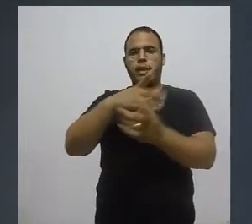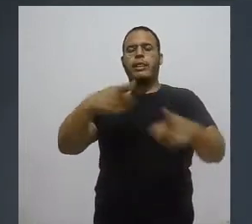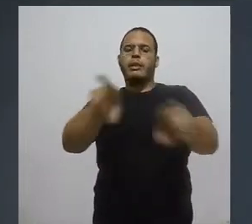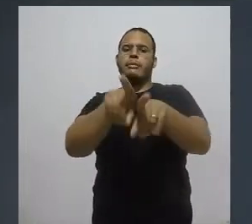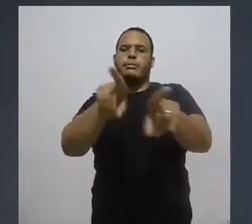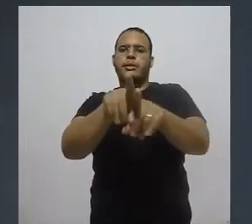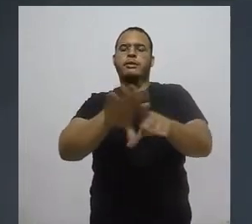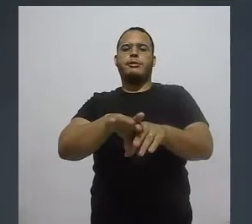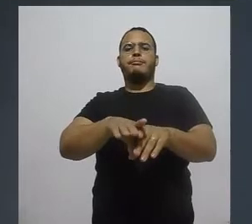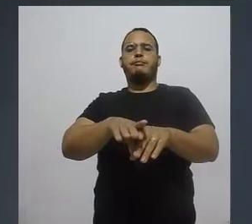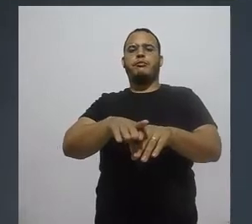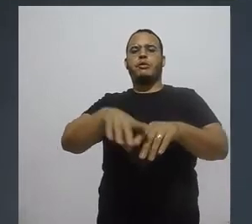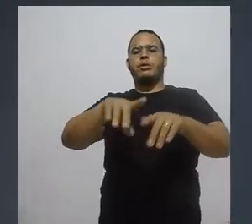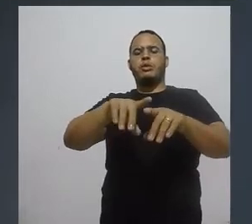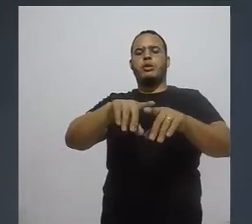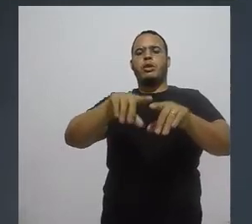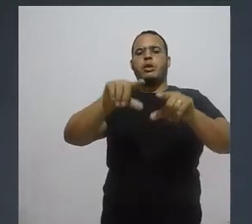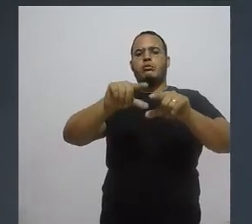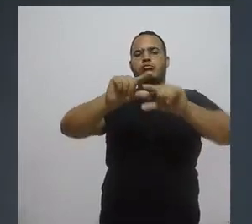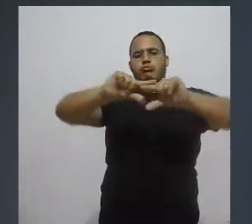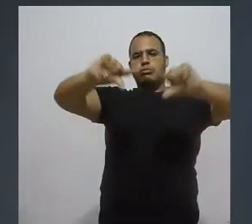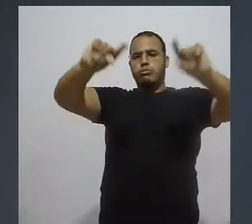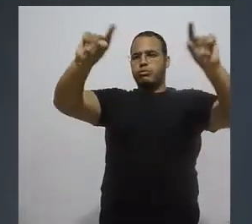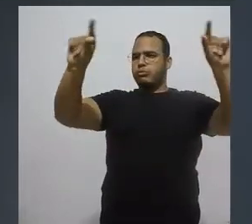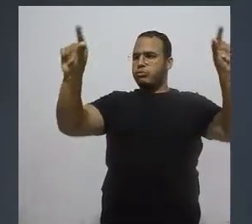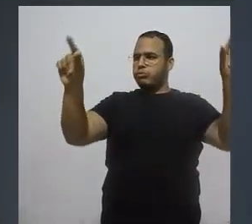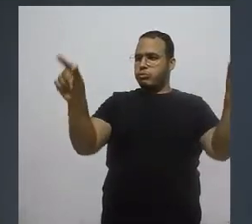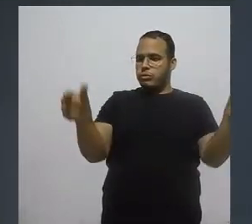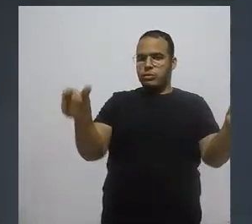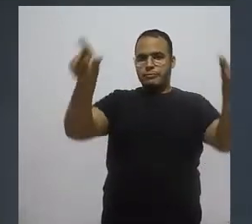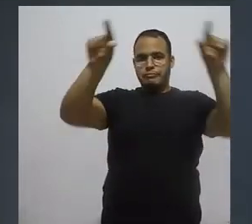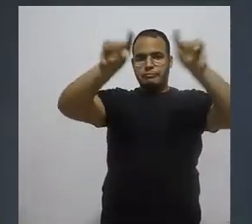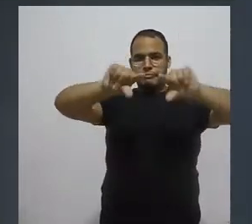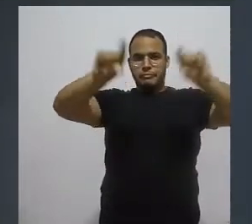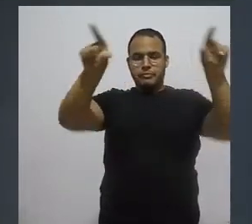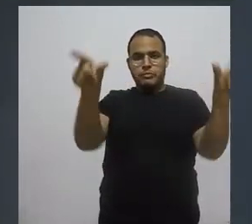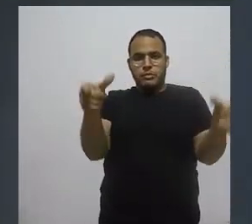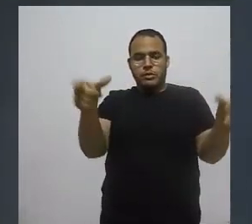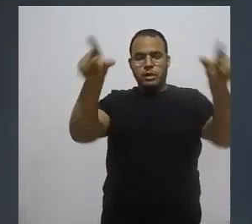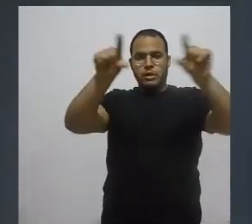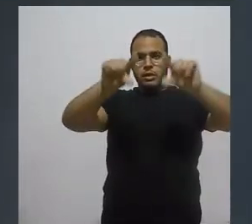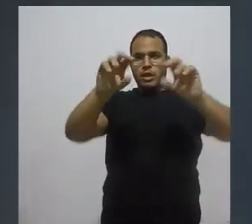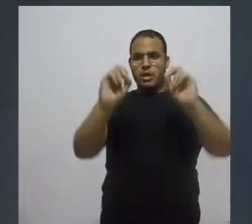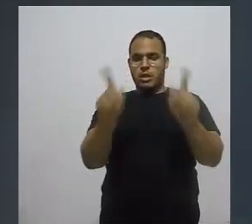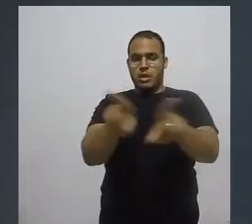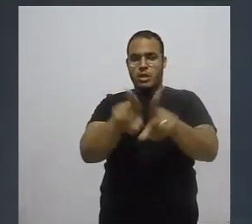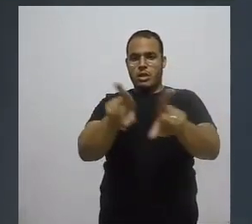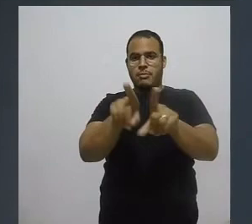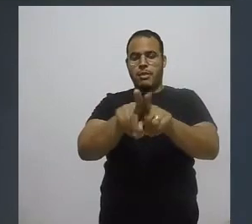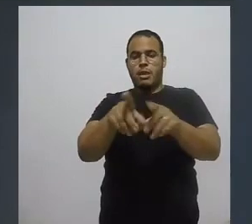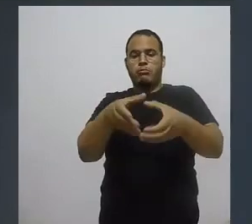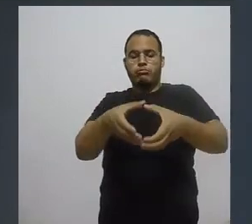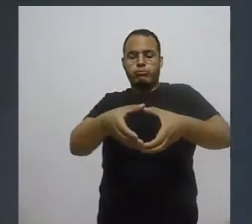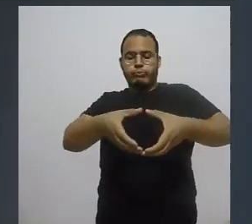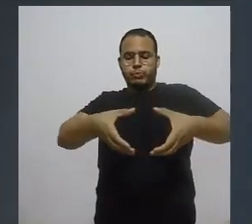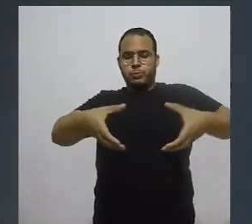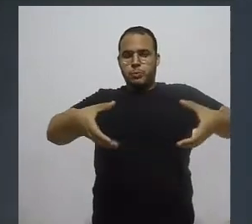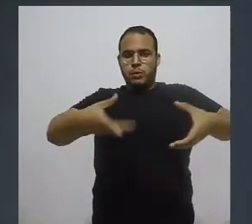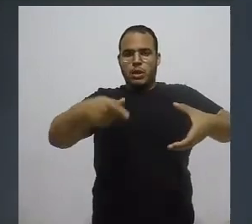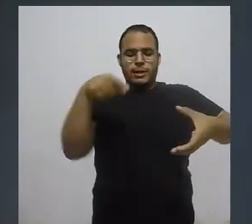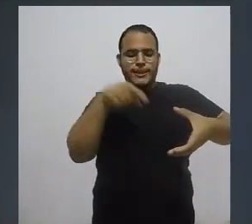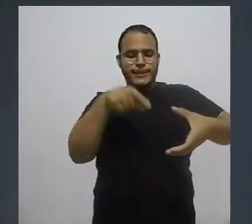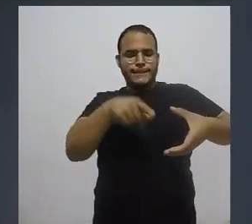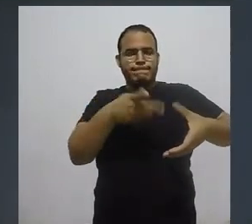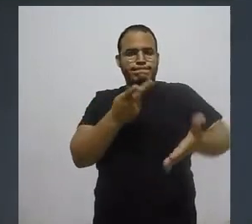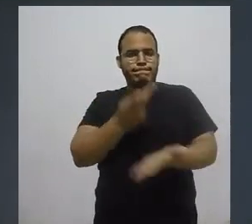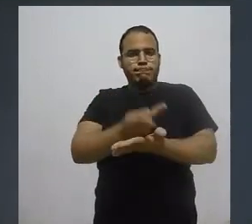nesses círculos vermelhos, as tubas uterinas, que ligam ovário e útero, e aqui acontece a fecundação,